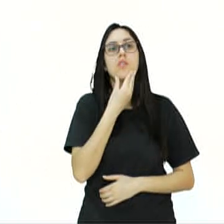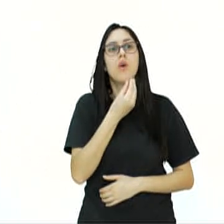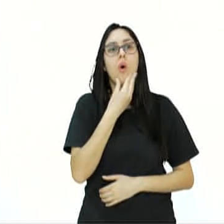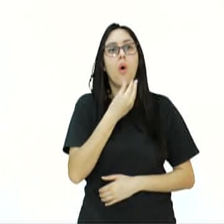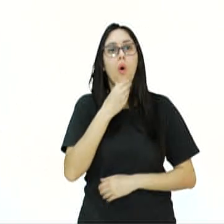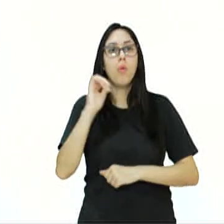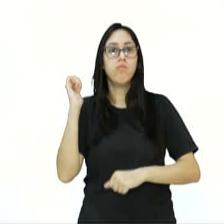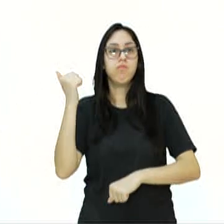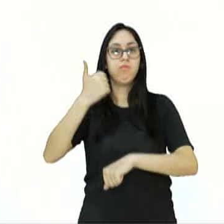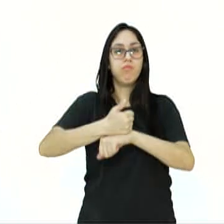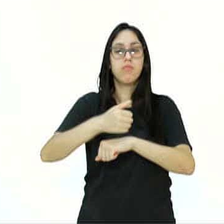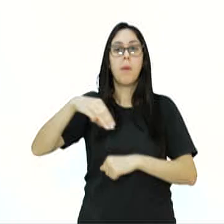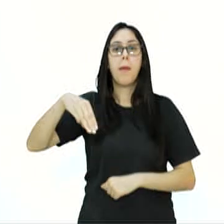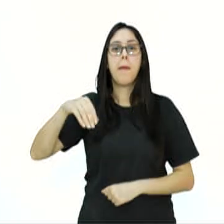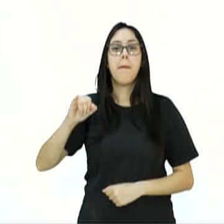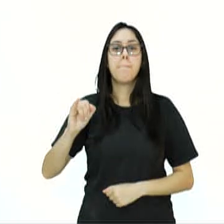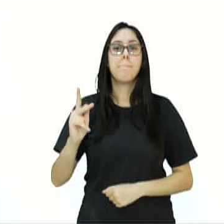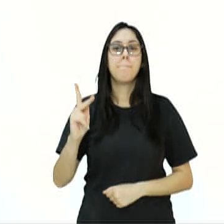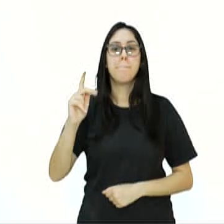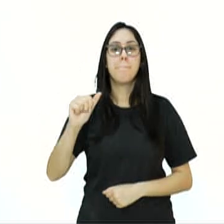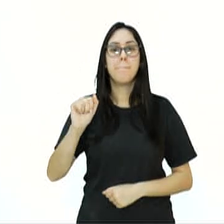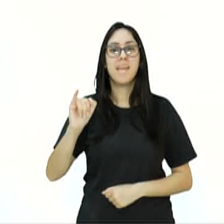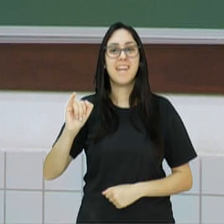Gorbachev. Então ele vai ser eleito